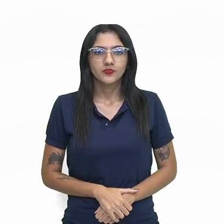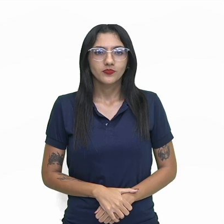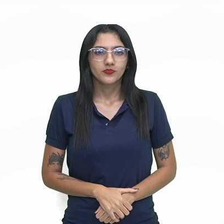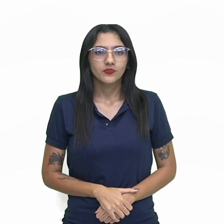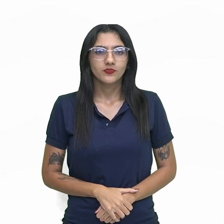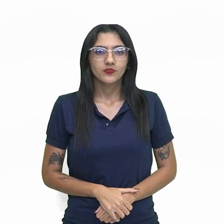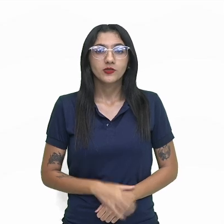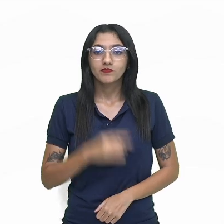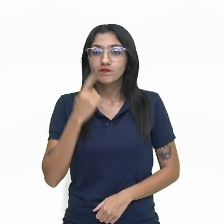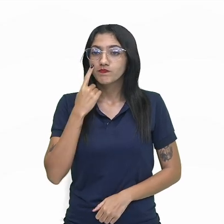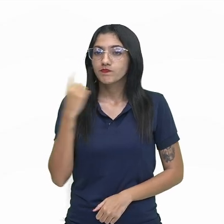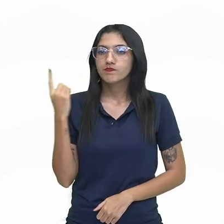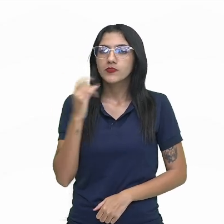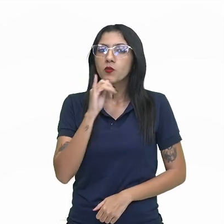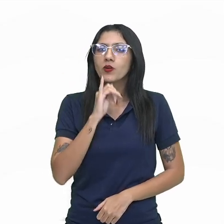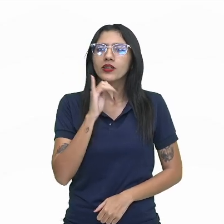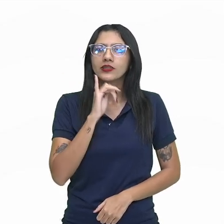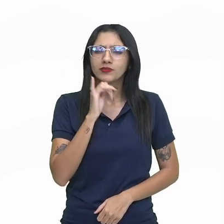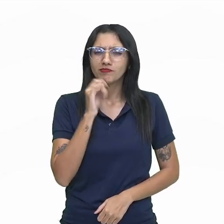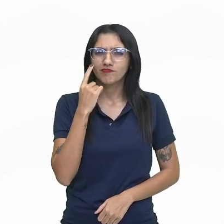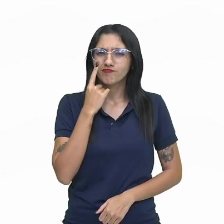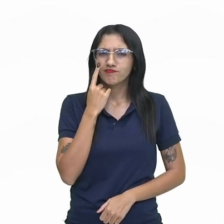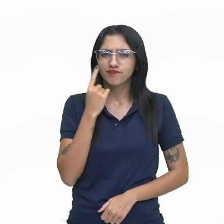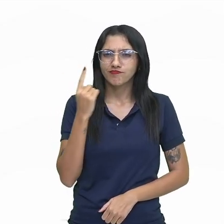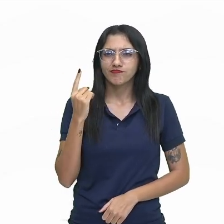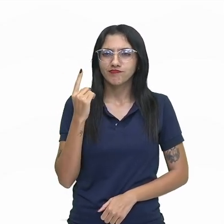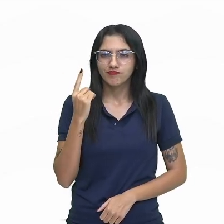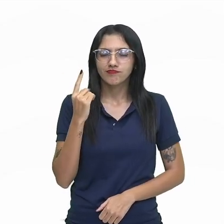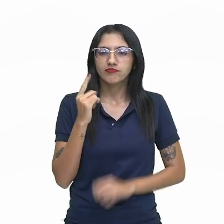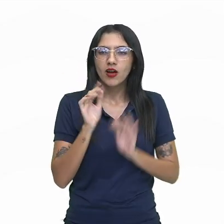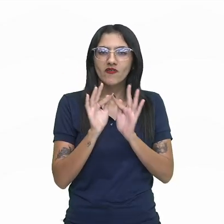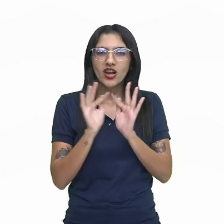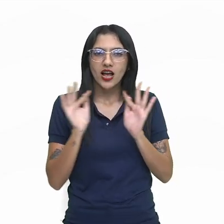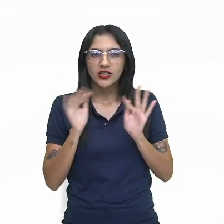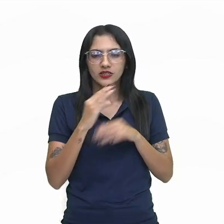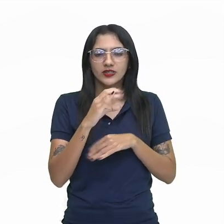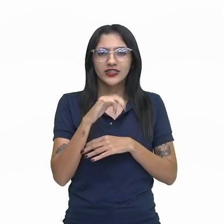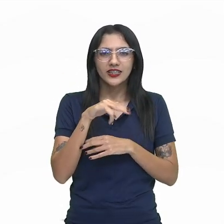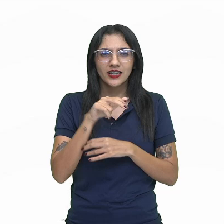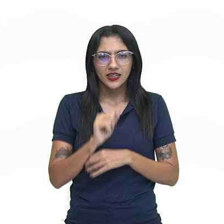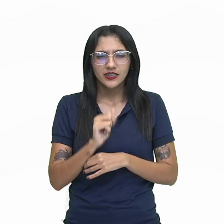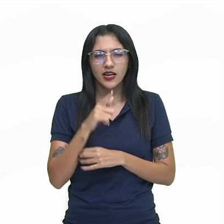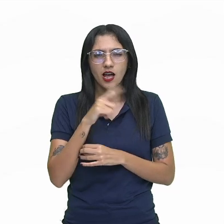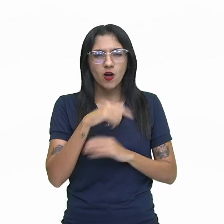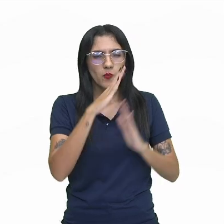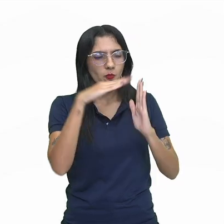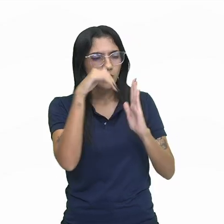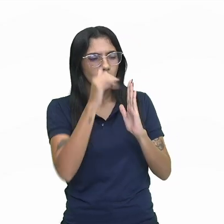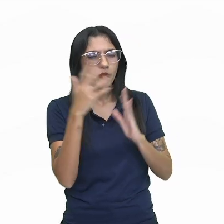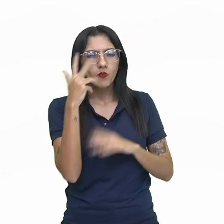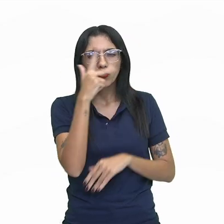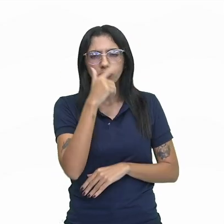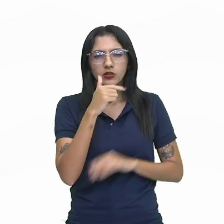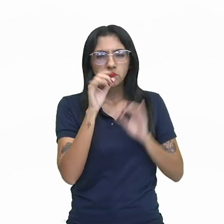Então, está aqui o exemplo, né? Aquele trechozinho que a gente vai trabalhar, que cena é um quadro belo e comovente que existe na